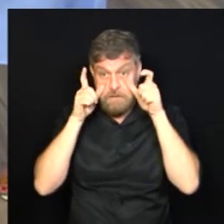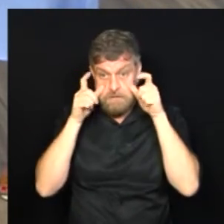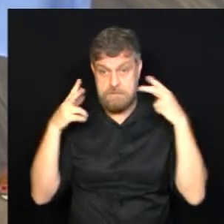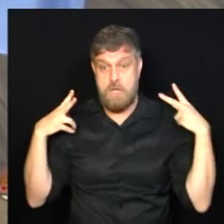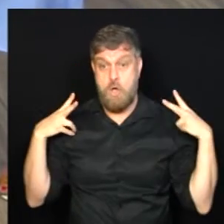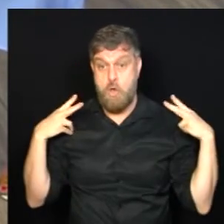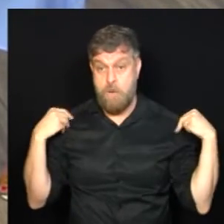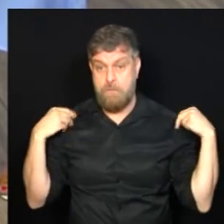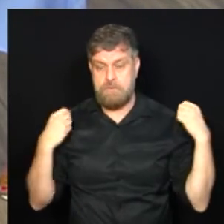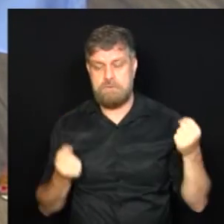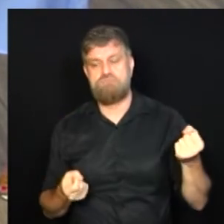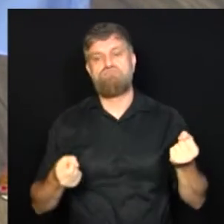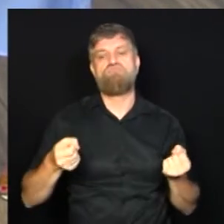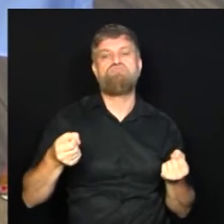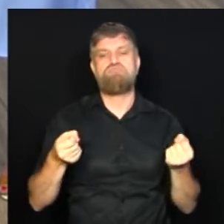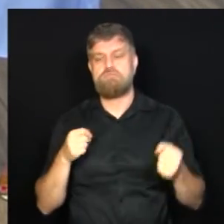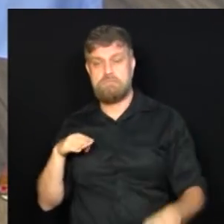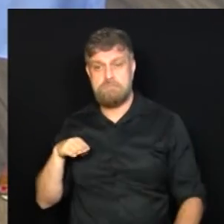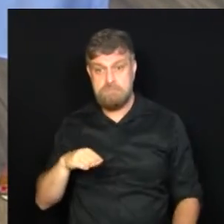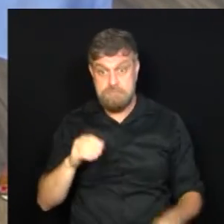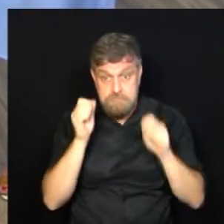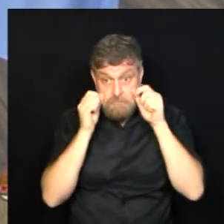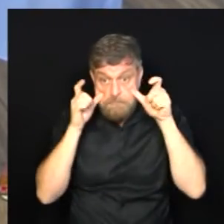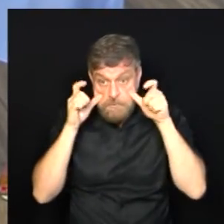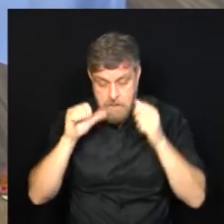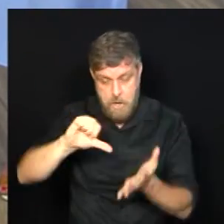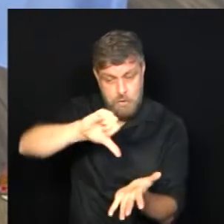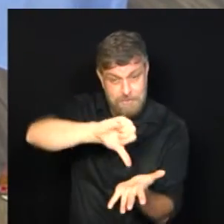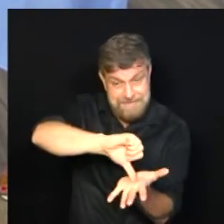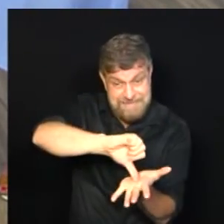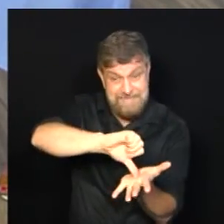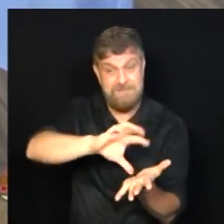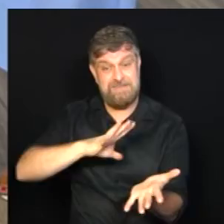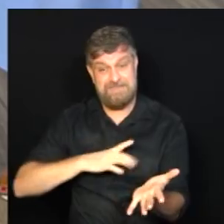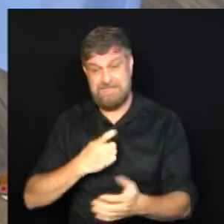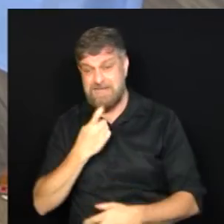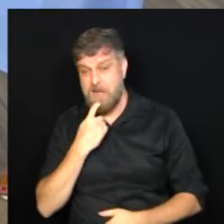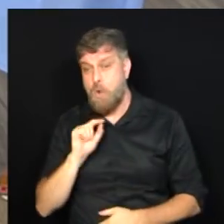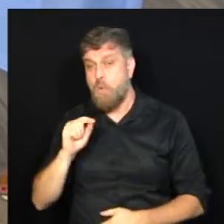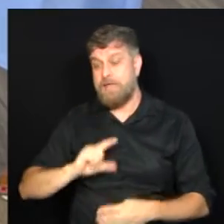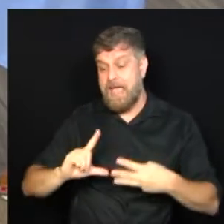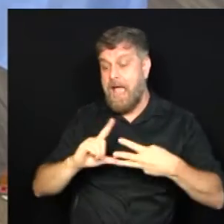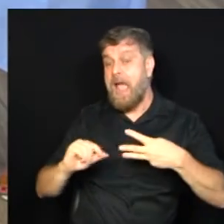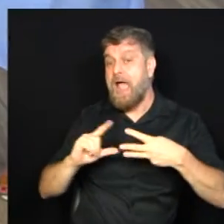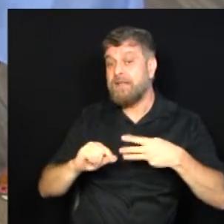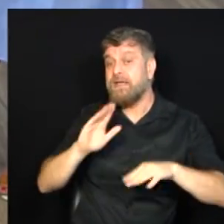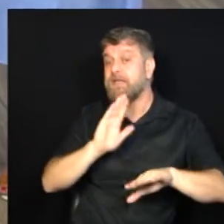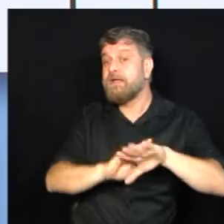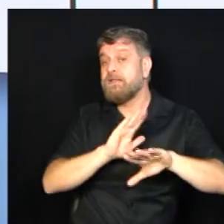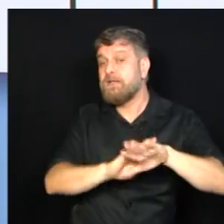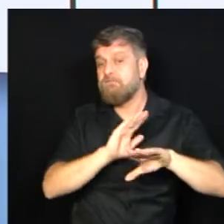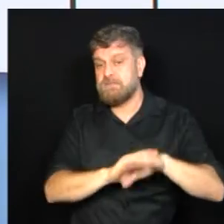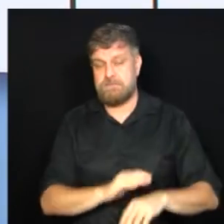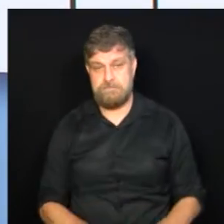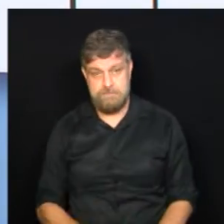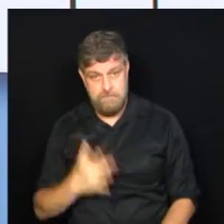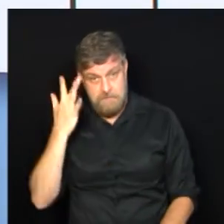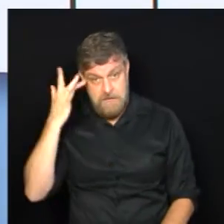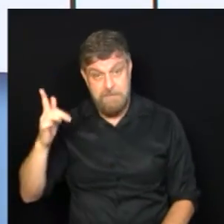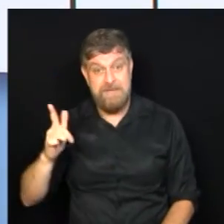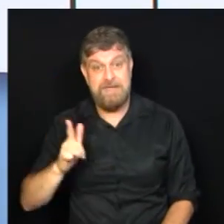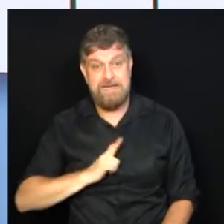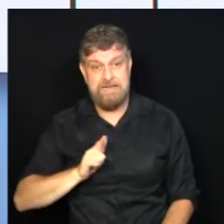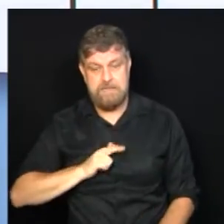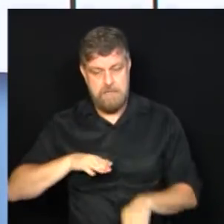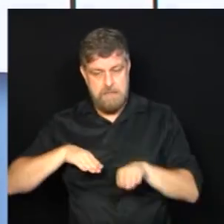motoristas, você que trafega aí pela região central de Campinas, o que a INDEC vai fazer por lá? Olha, amanhã nós temos